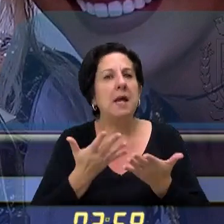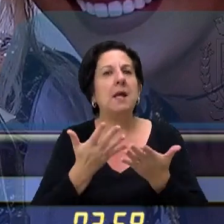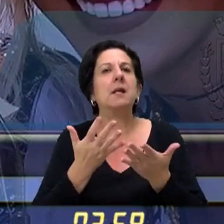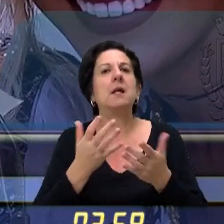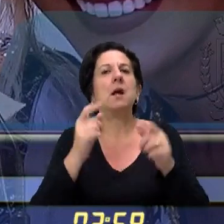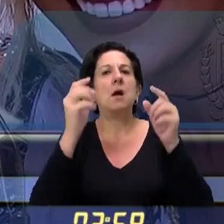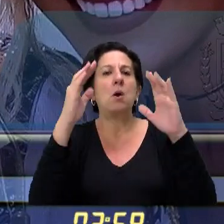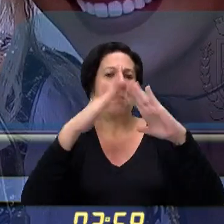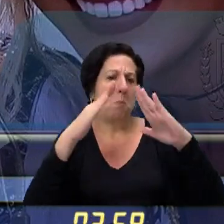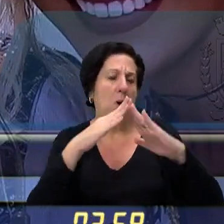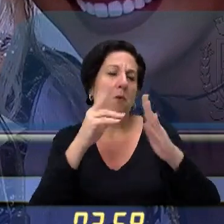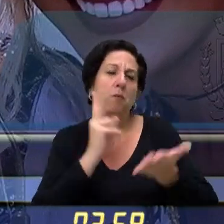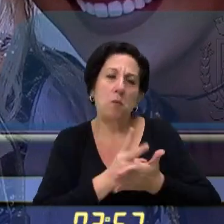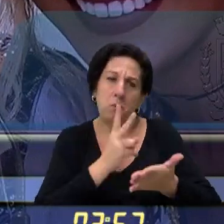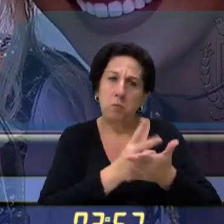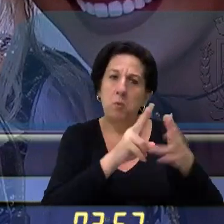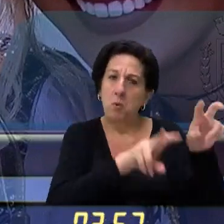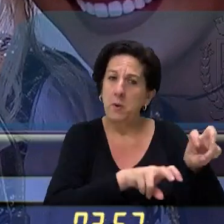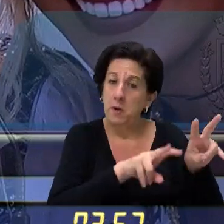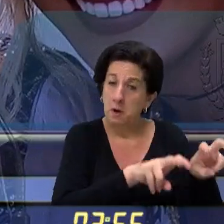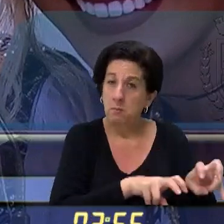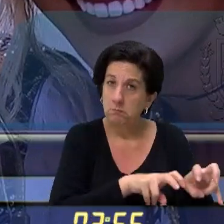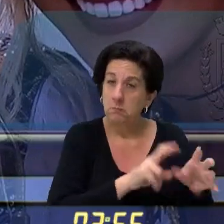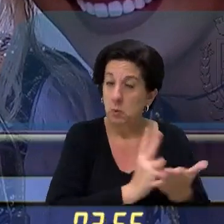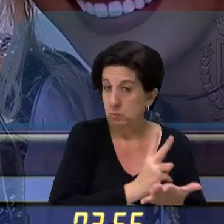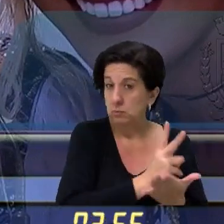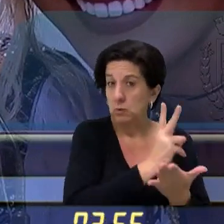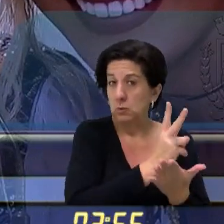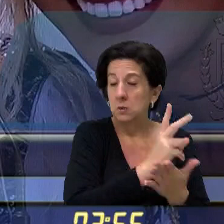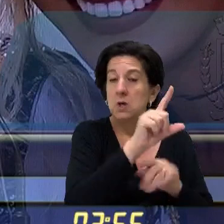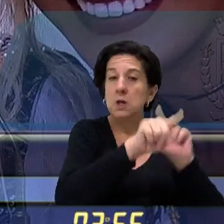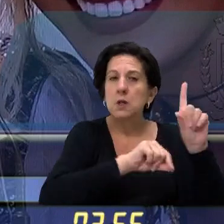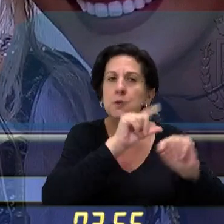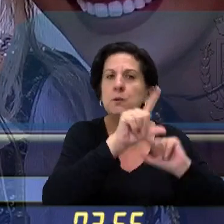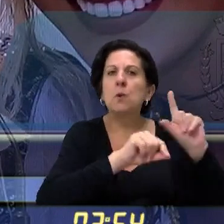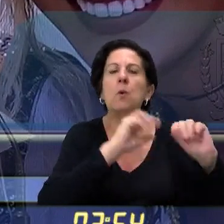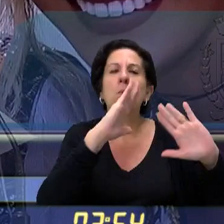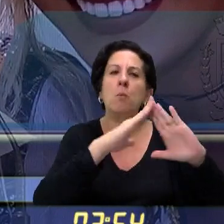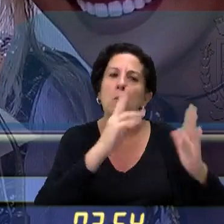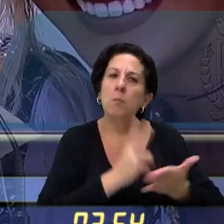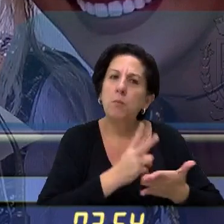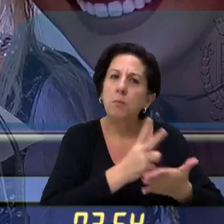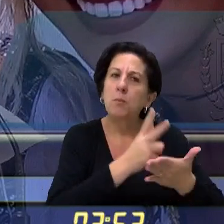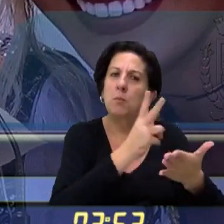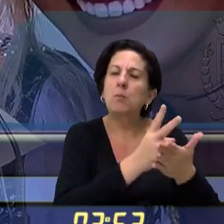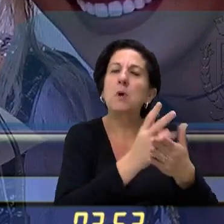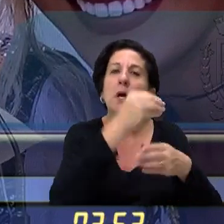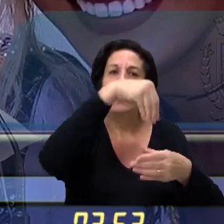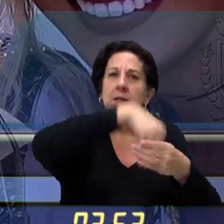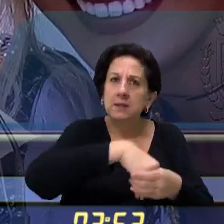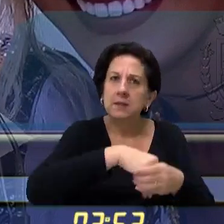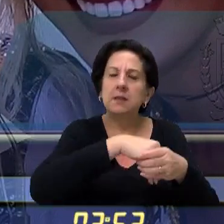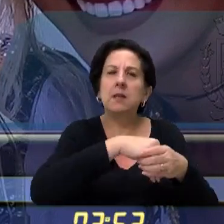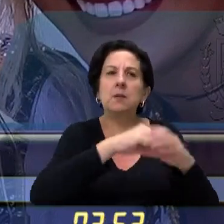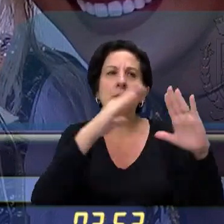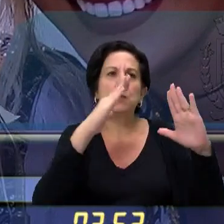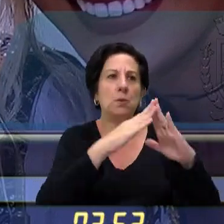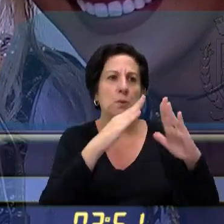imóvel permaneça em zoneamento rural, optando para que o imóvel permaneça enquadrado como